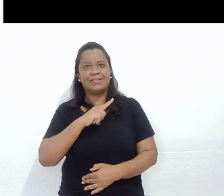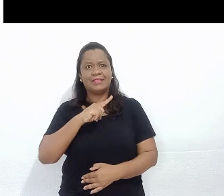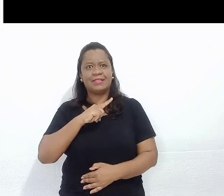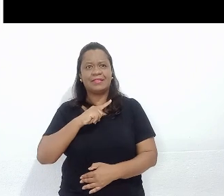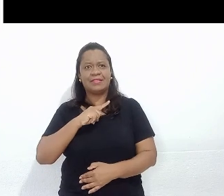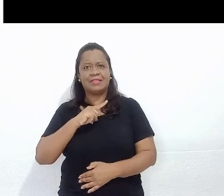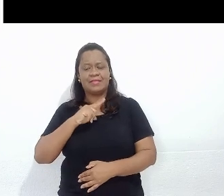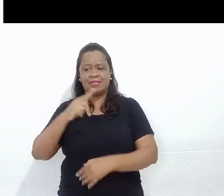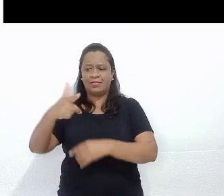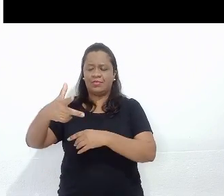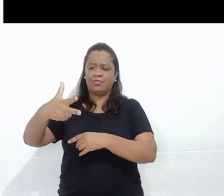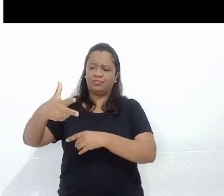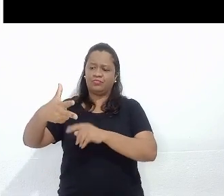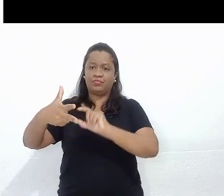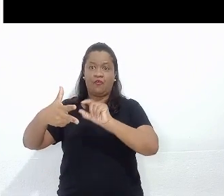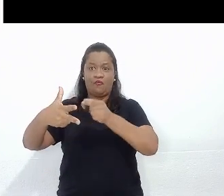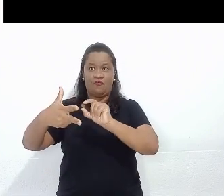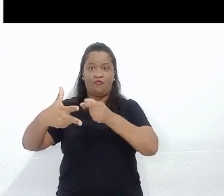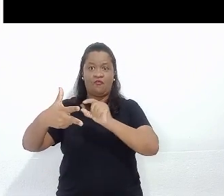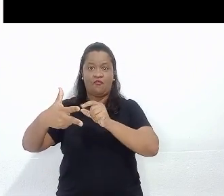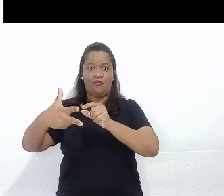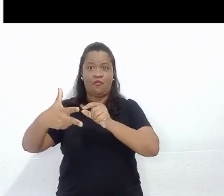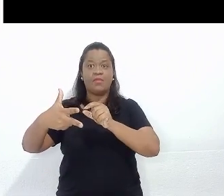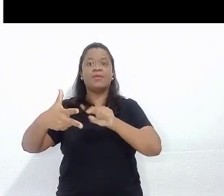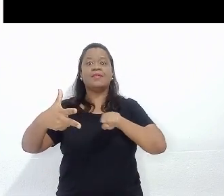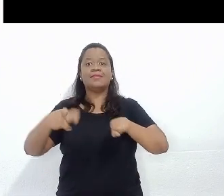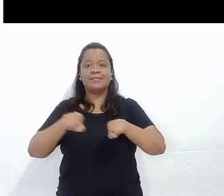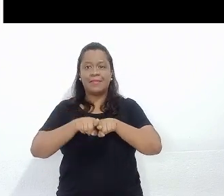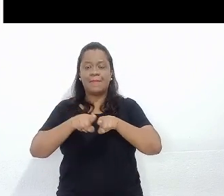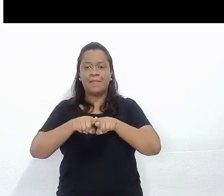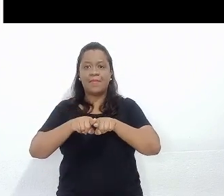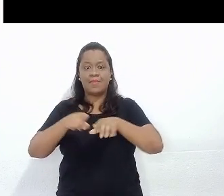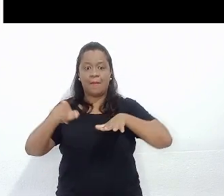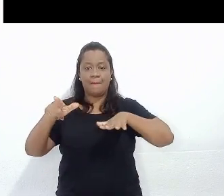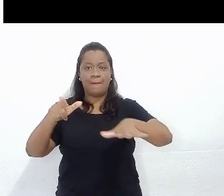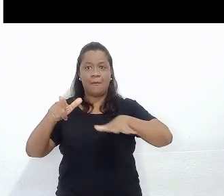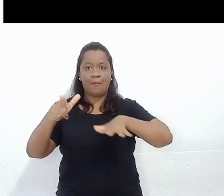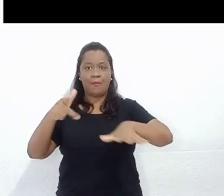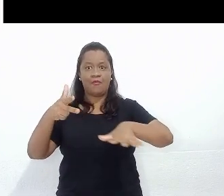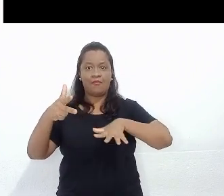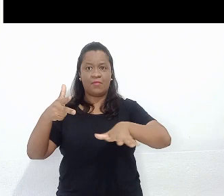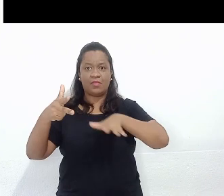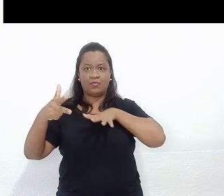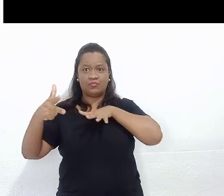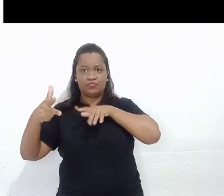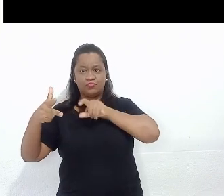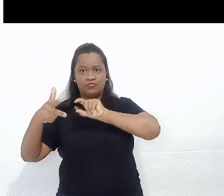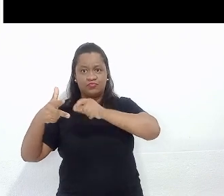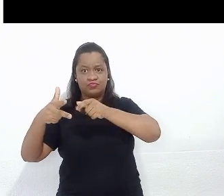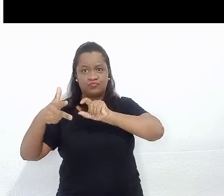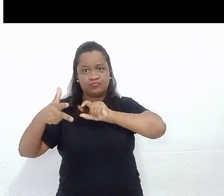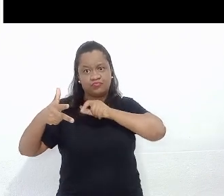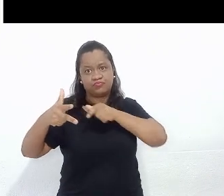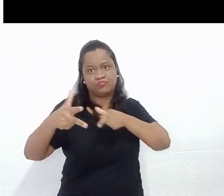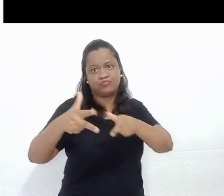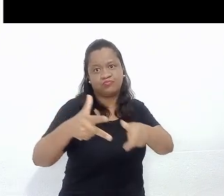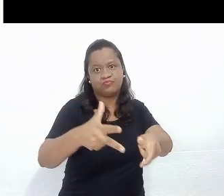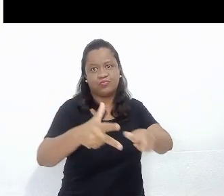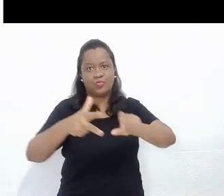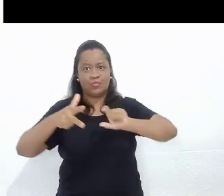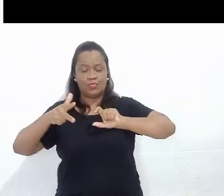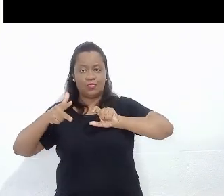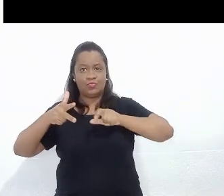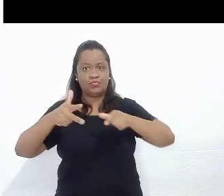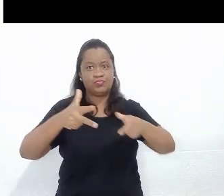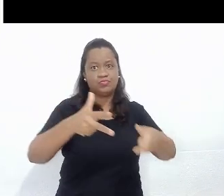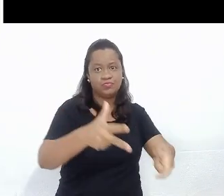De entrega, assim, né? De você estar ali meio que entrega aquele negócio, aquele som, né? E esses dois tipos queriam passar exatamente esse